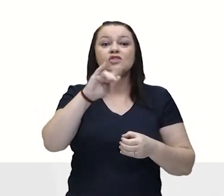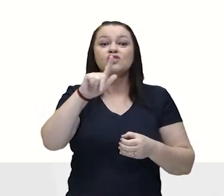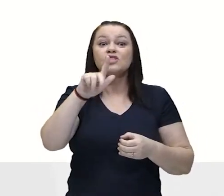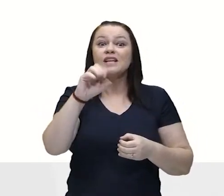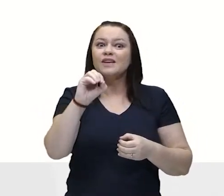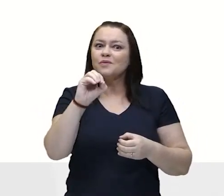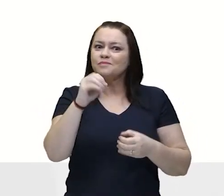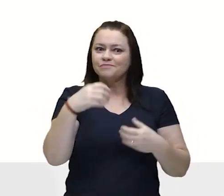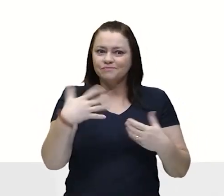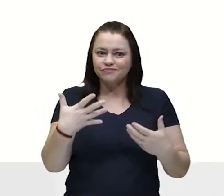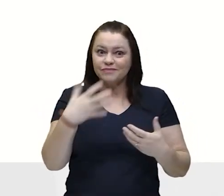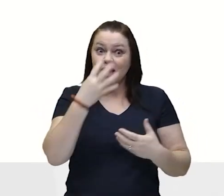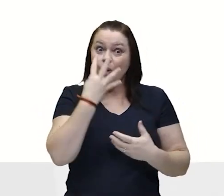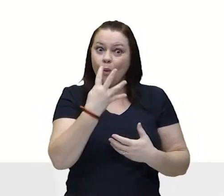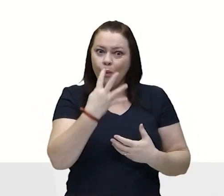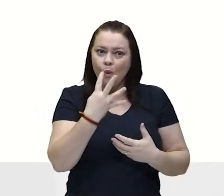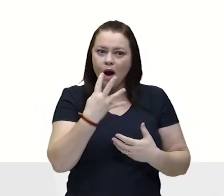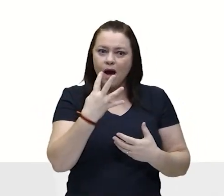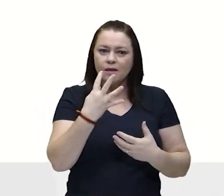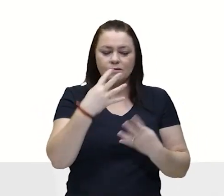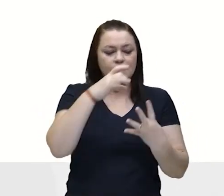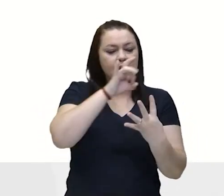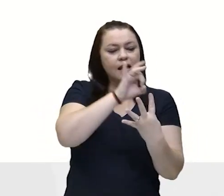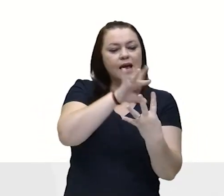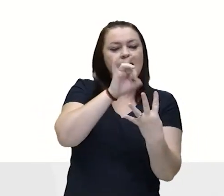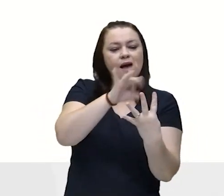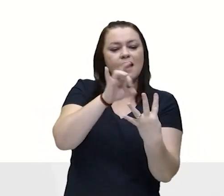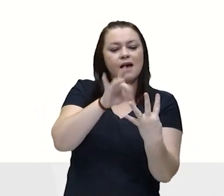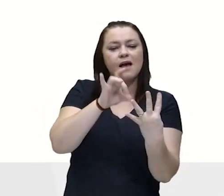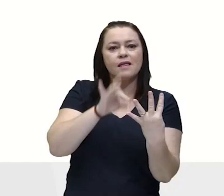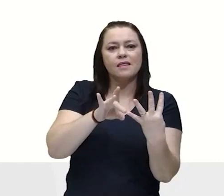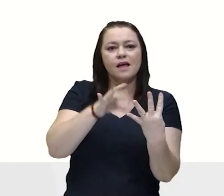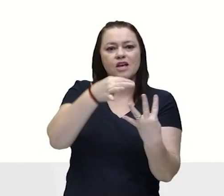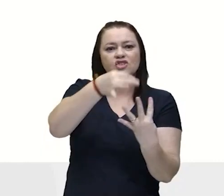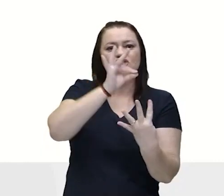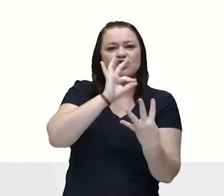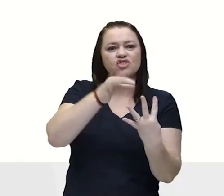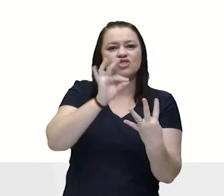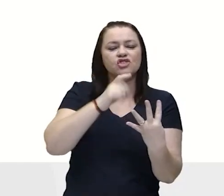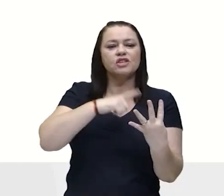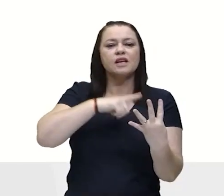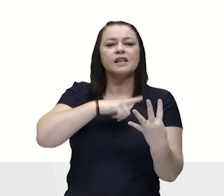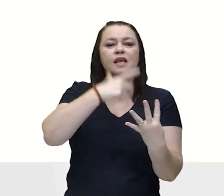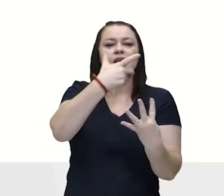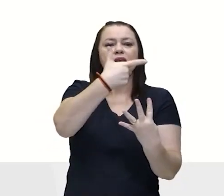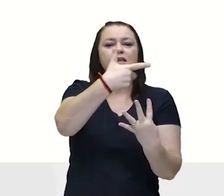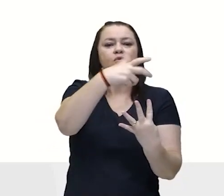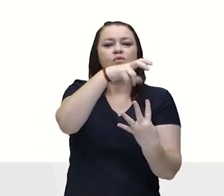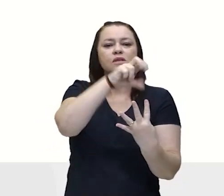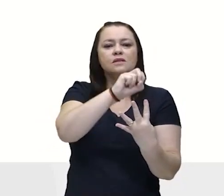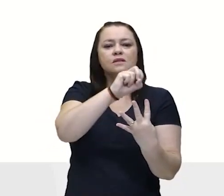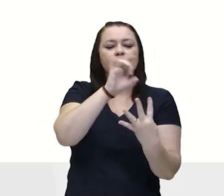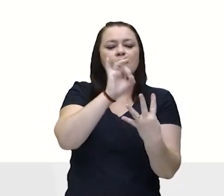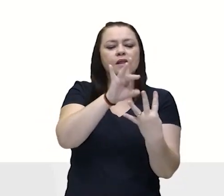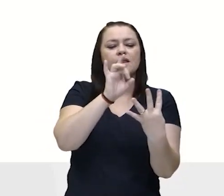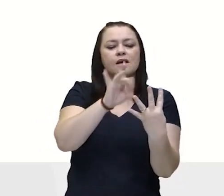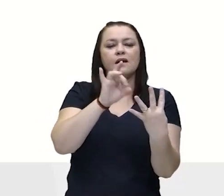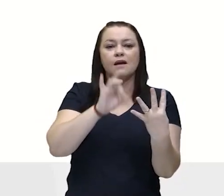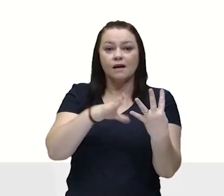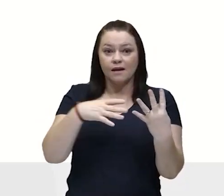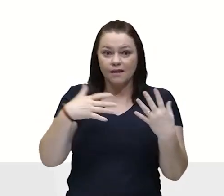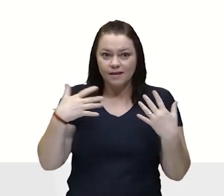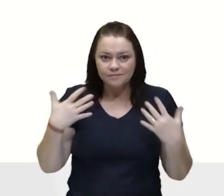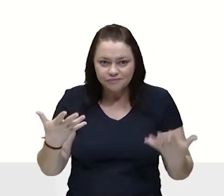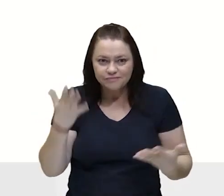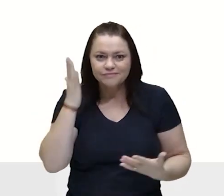de trigo, onde cada uma tem 250 gramas. Muito